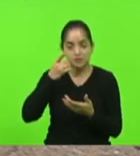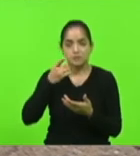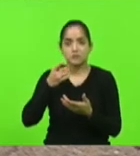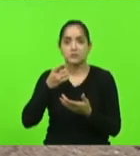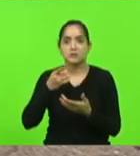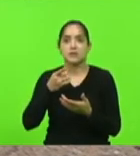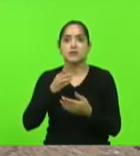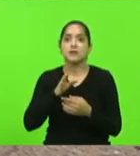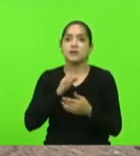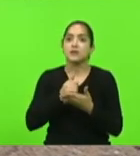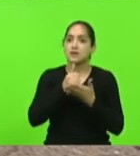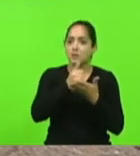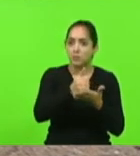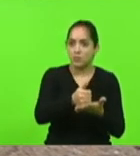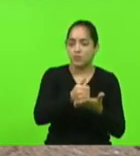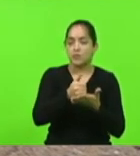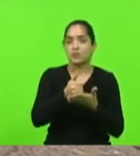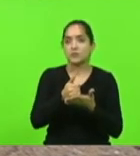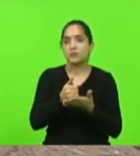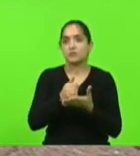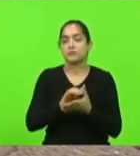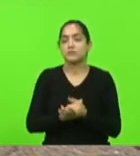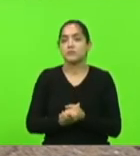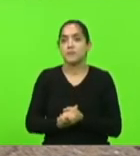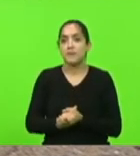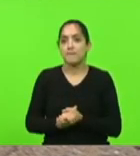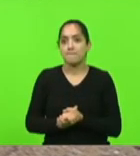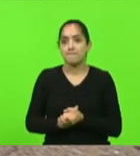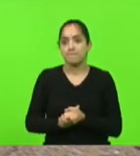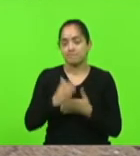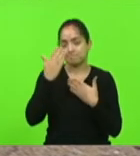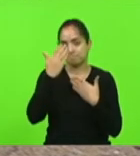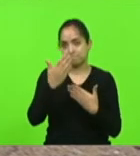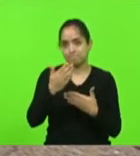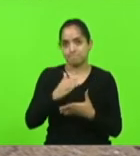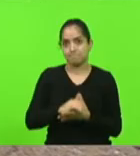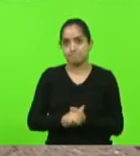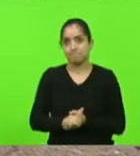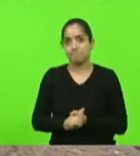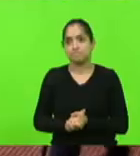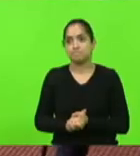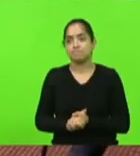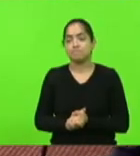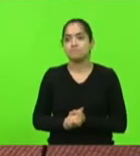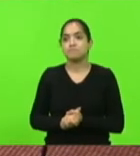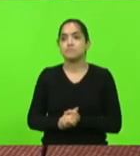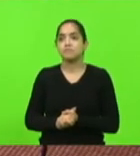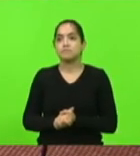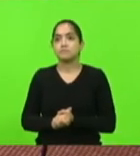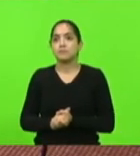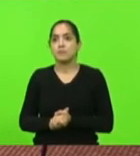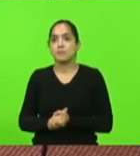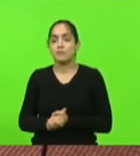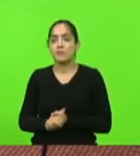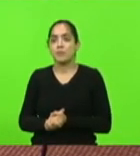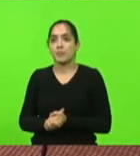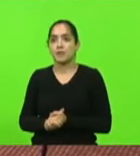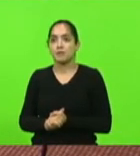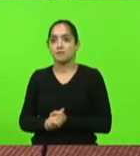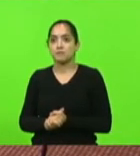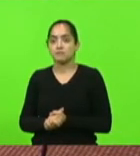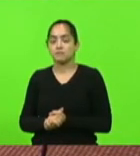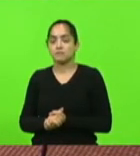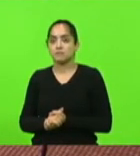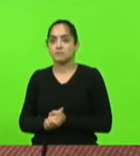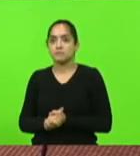em relação à escola Arno Zivert, lá em Pouso Redondo. Obrigado, senhor presidente. 1 minuto, deputado Cubalcini.